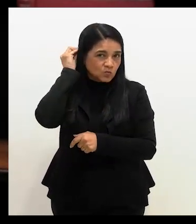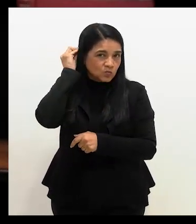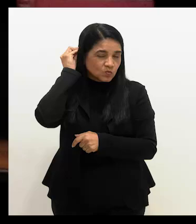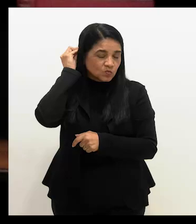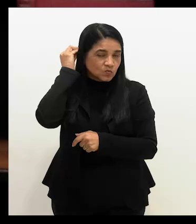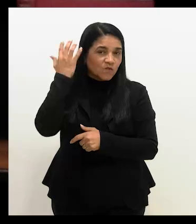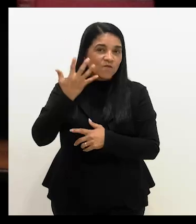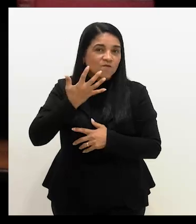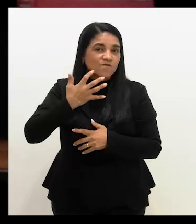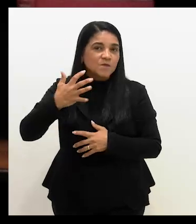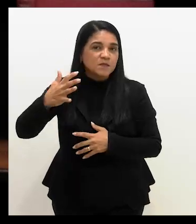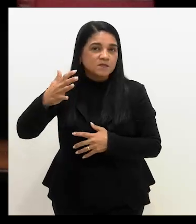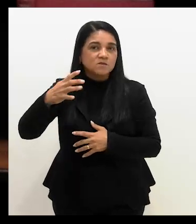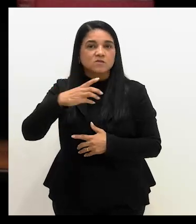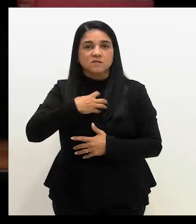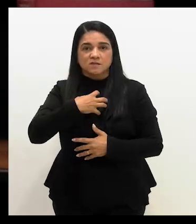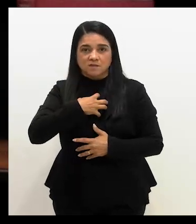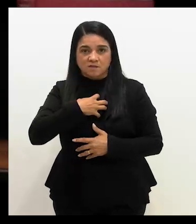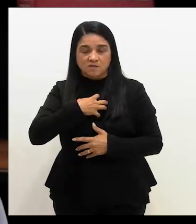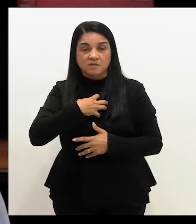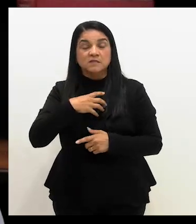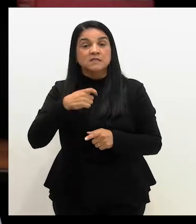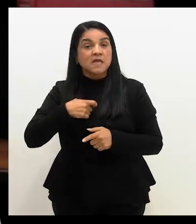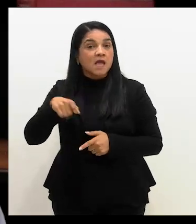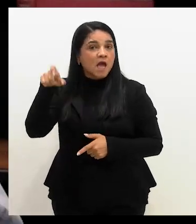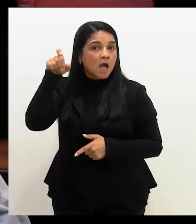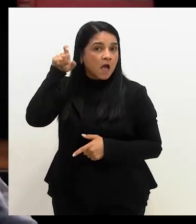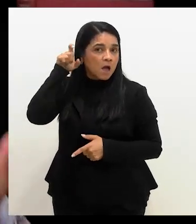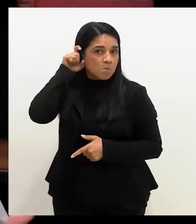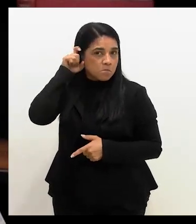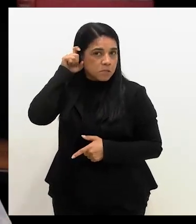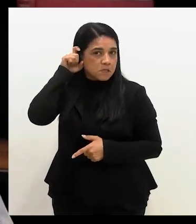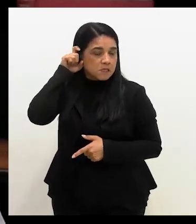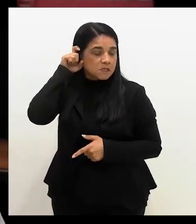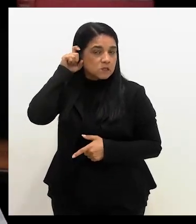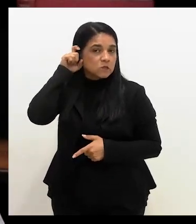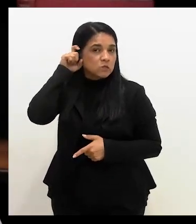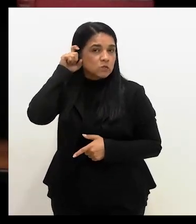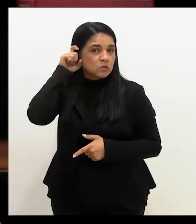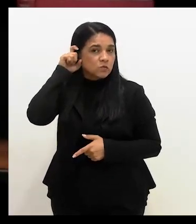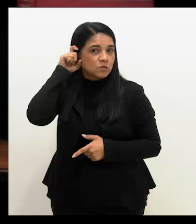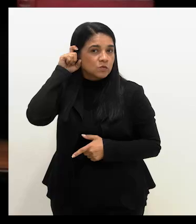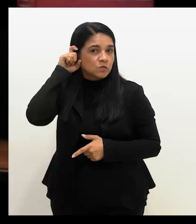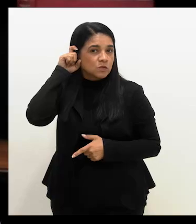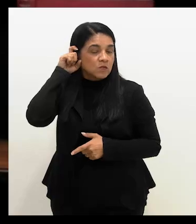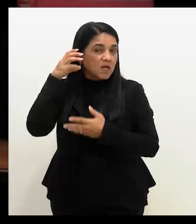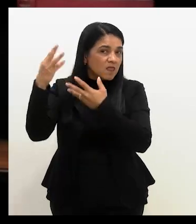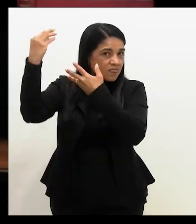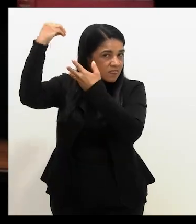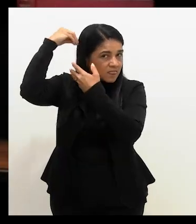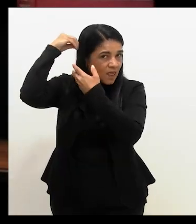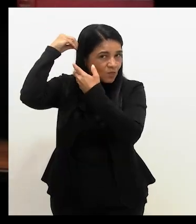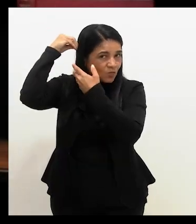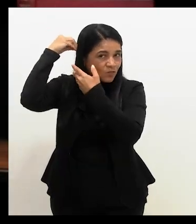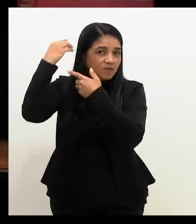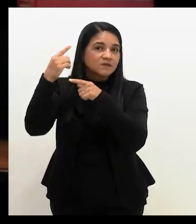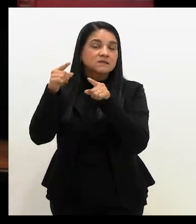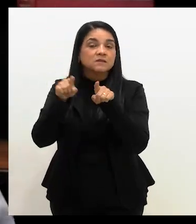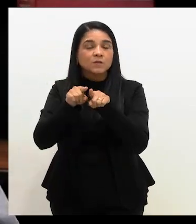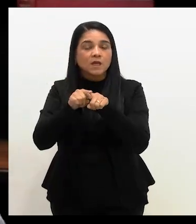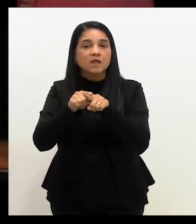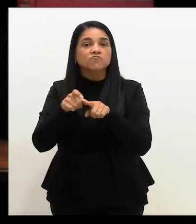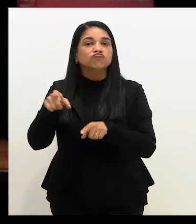auditiva, né? Pela parte óssea, pela vibração. A gente tem aparelhos que são totalmente implantáveis dentro da cadeia